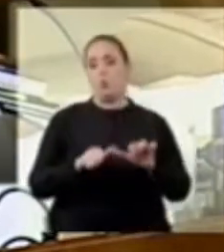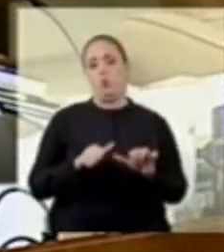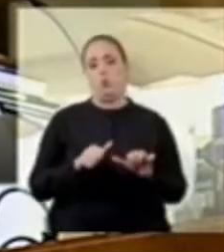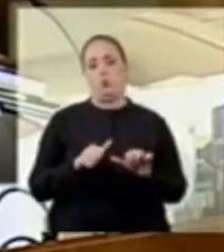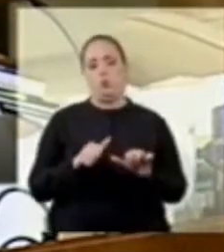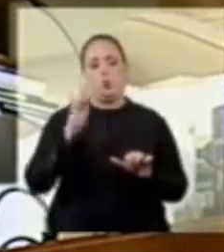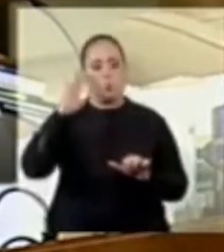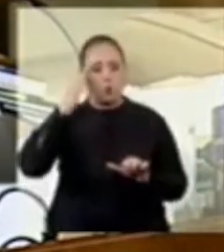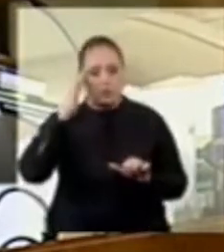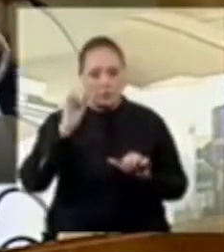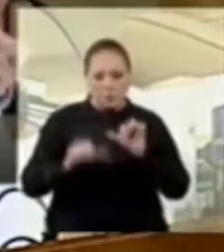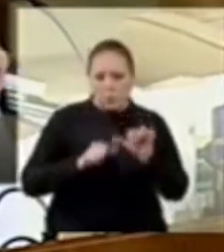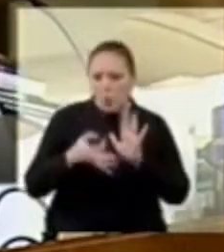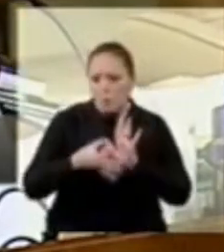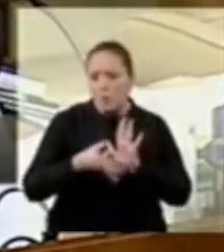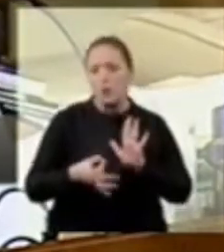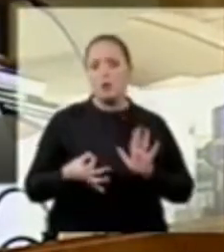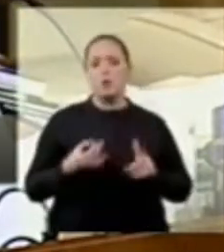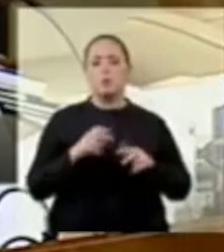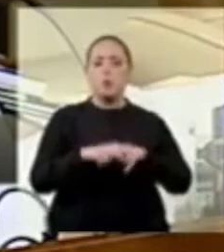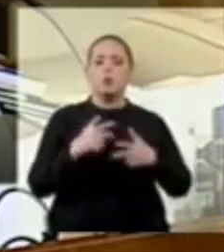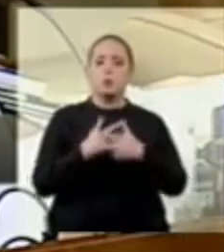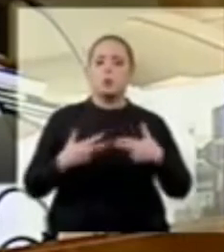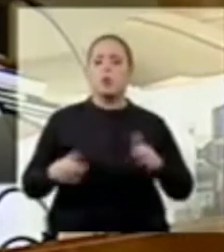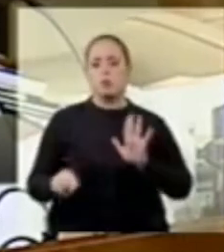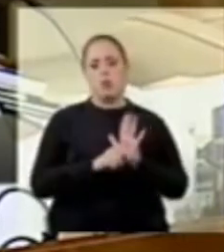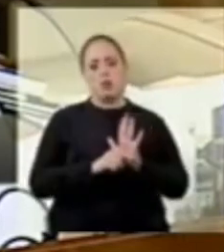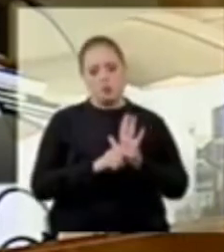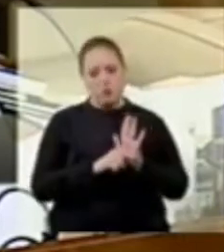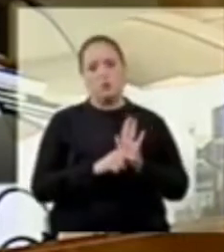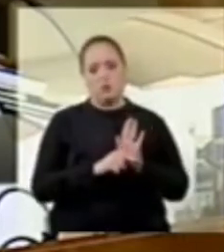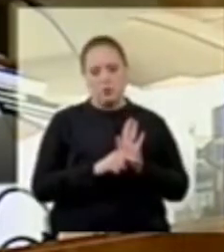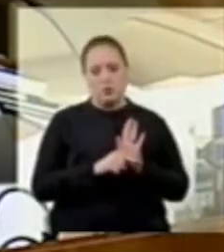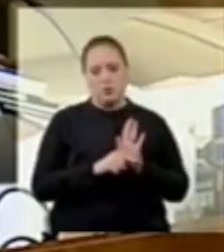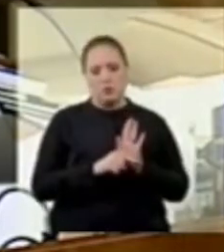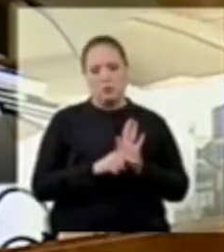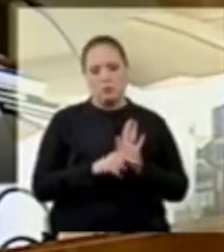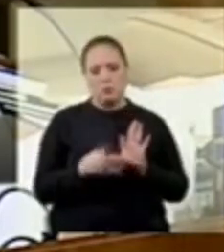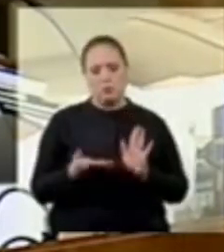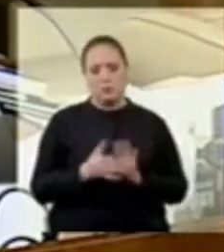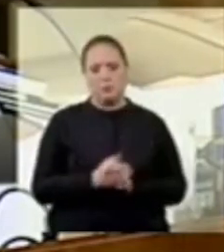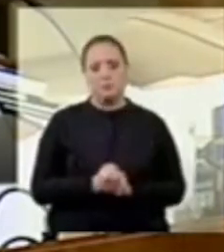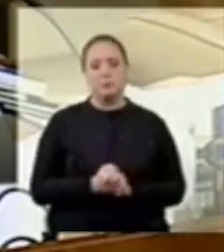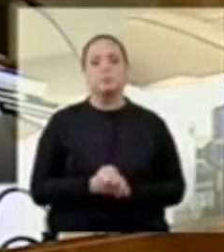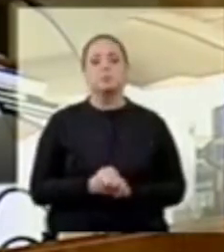de efeitos devastadoramente negativos sobre a sociedade brasileira